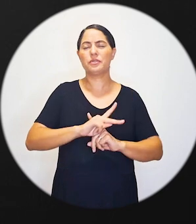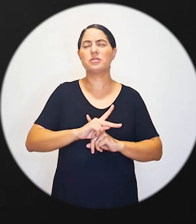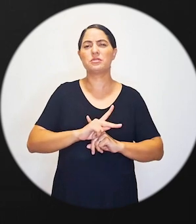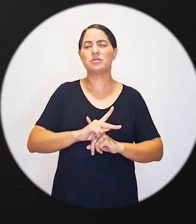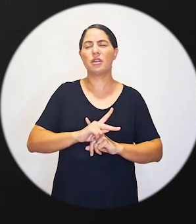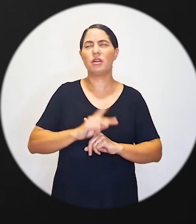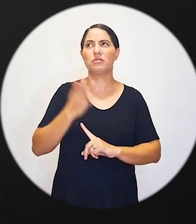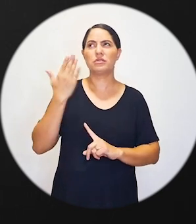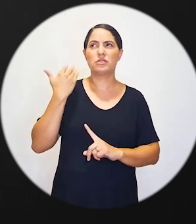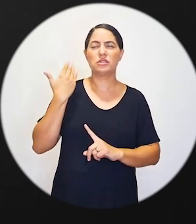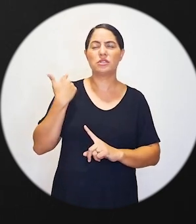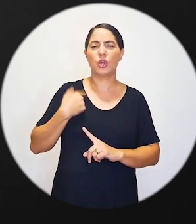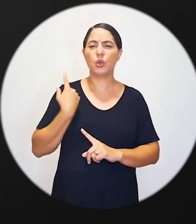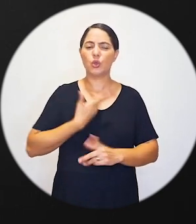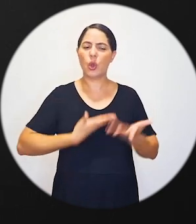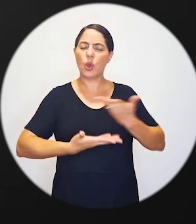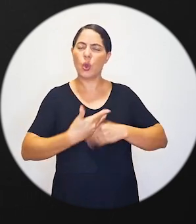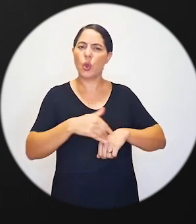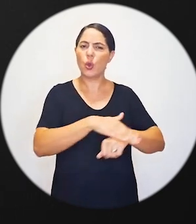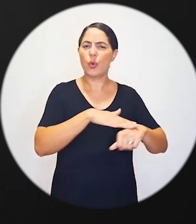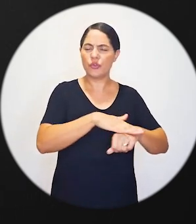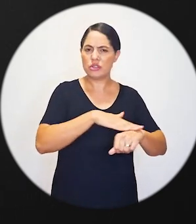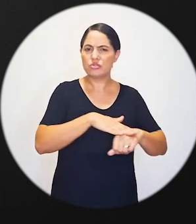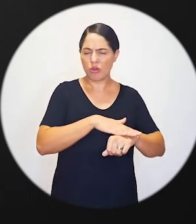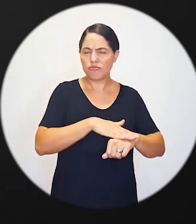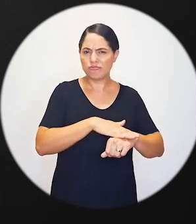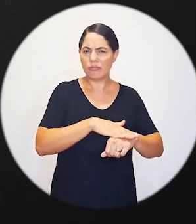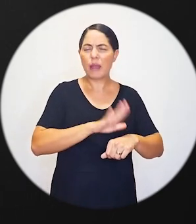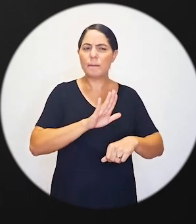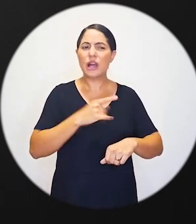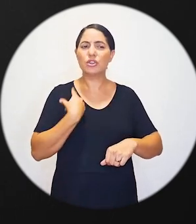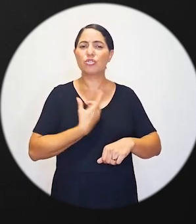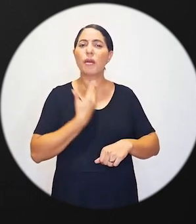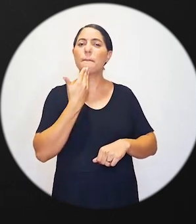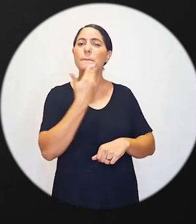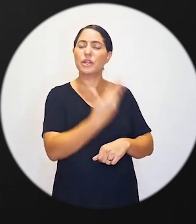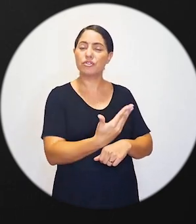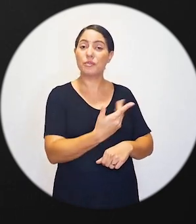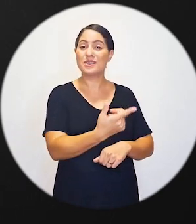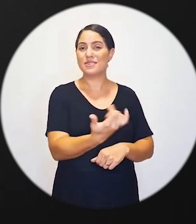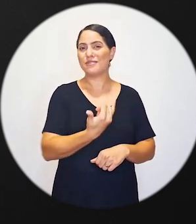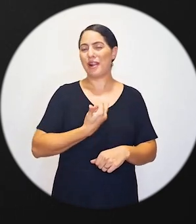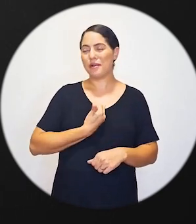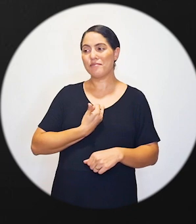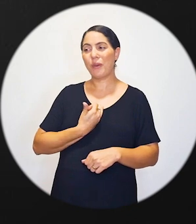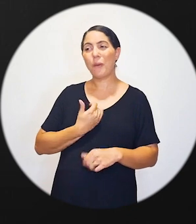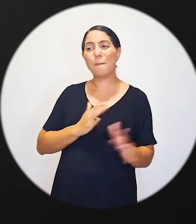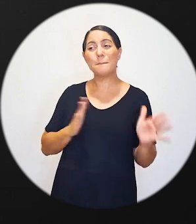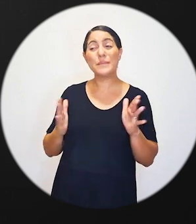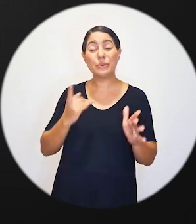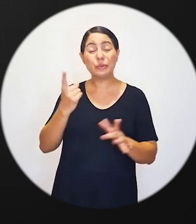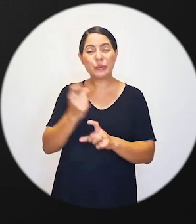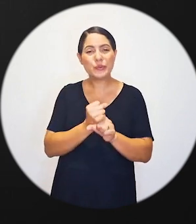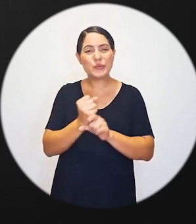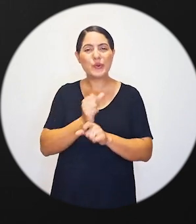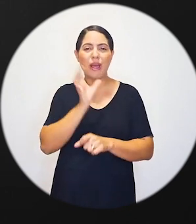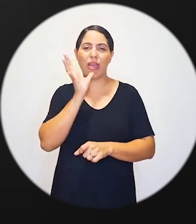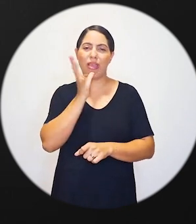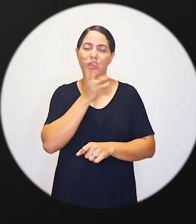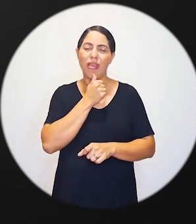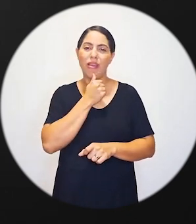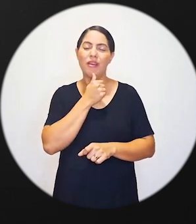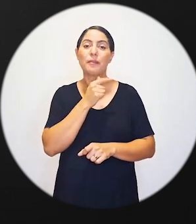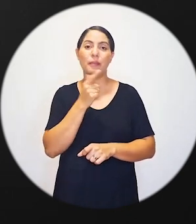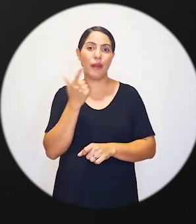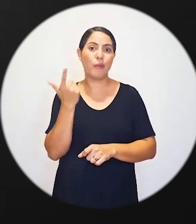Previdenciário teve com o INSS, a gente vem fazendo essa solicitação, mas nos foi passado que pelo menos mais um ano de